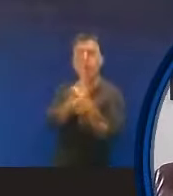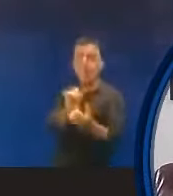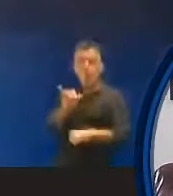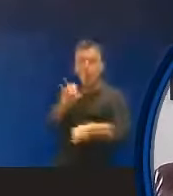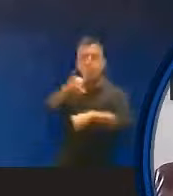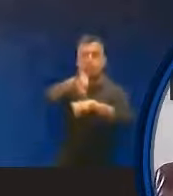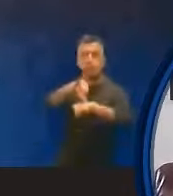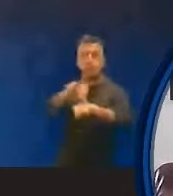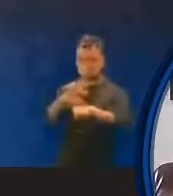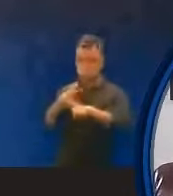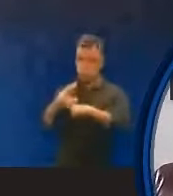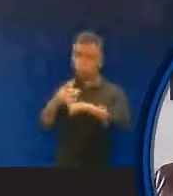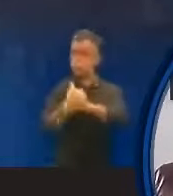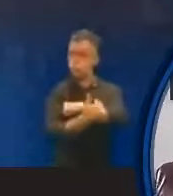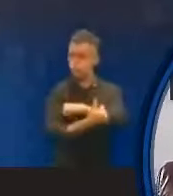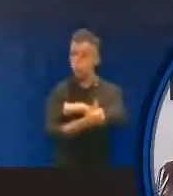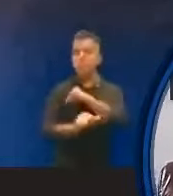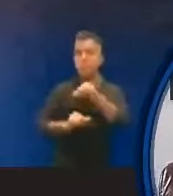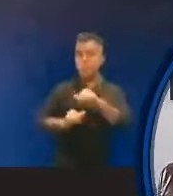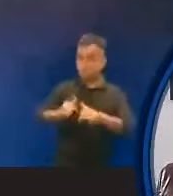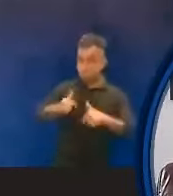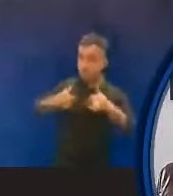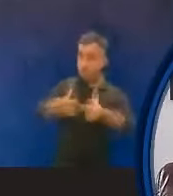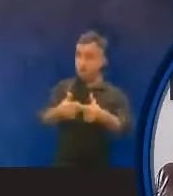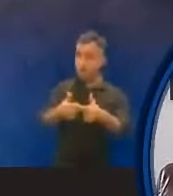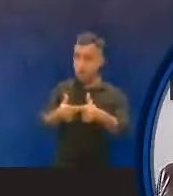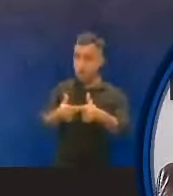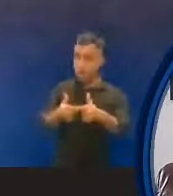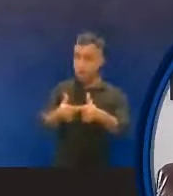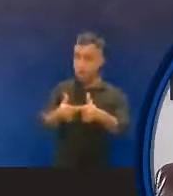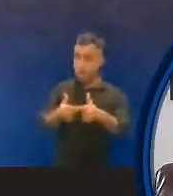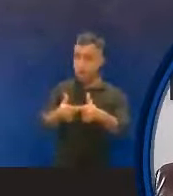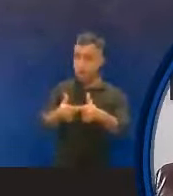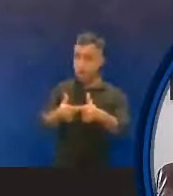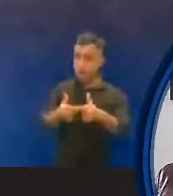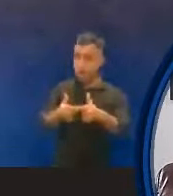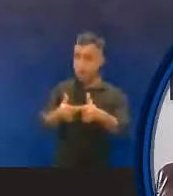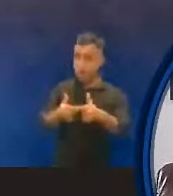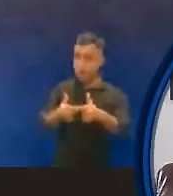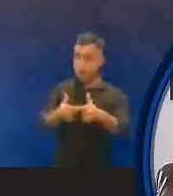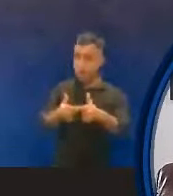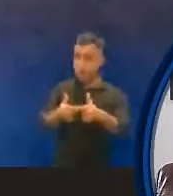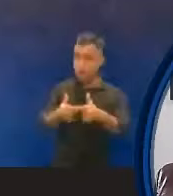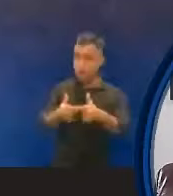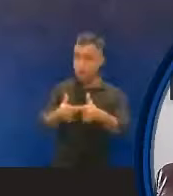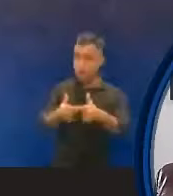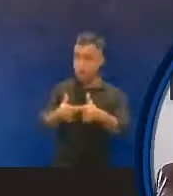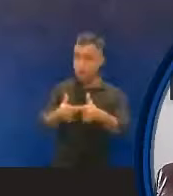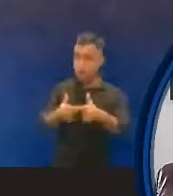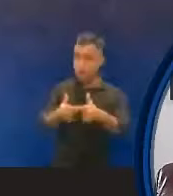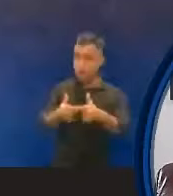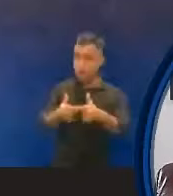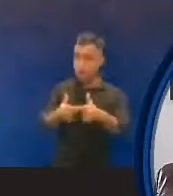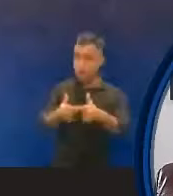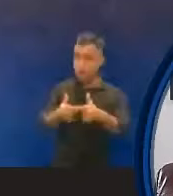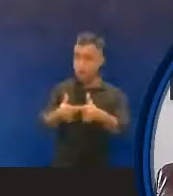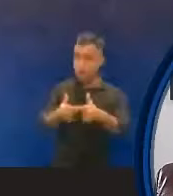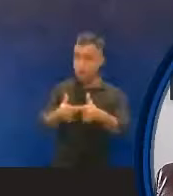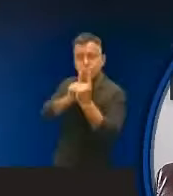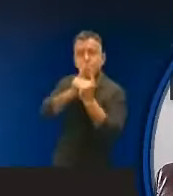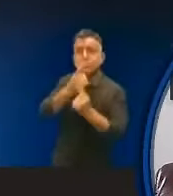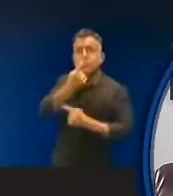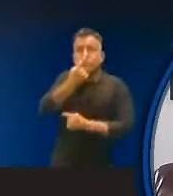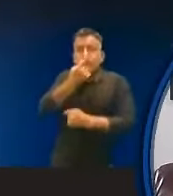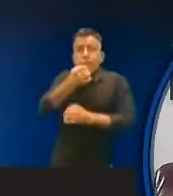as nossas ações. E para crescer como um ecossistema poderoso, aberto, pronto para se aproximar e